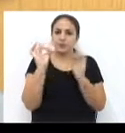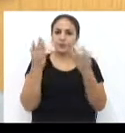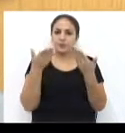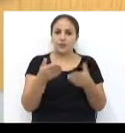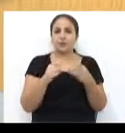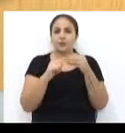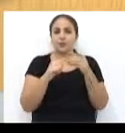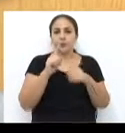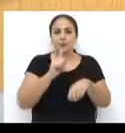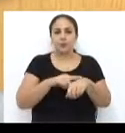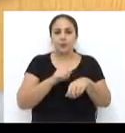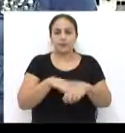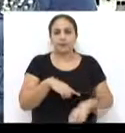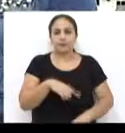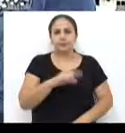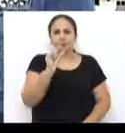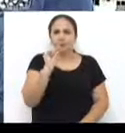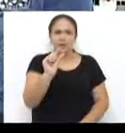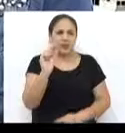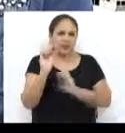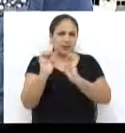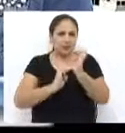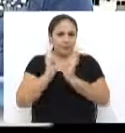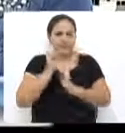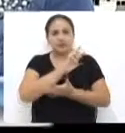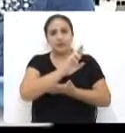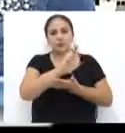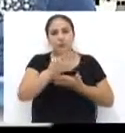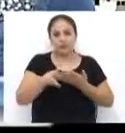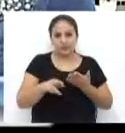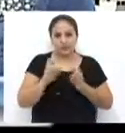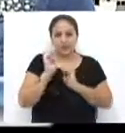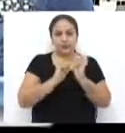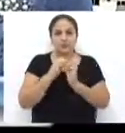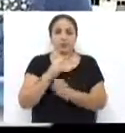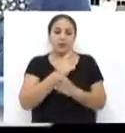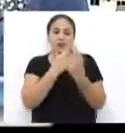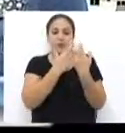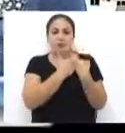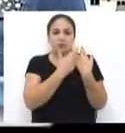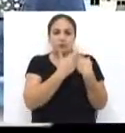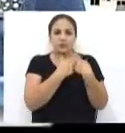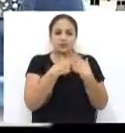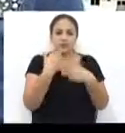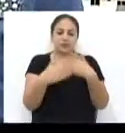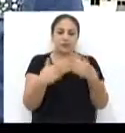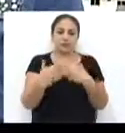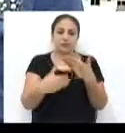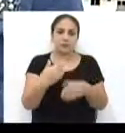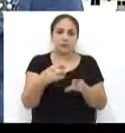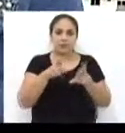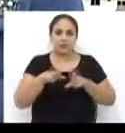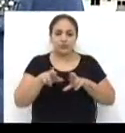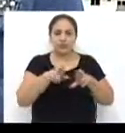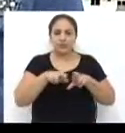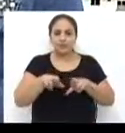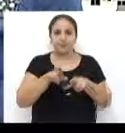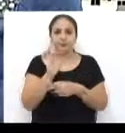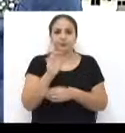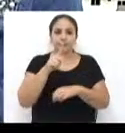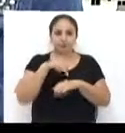os principais momentos. As pequenas empresas e de médio porte são as grandes responsáveis pelo